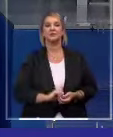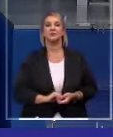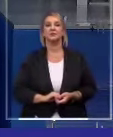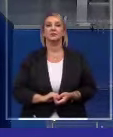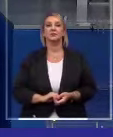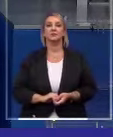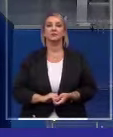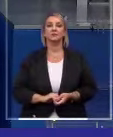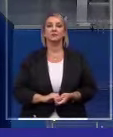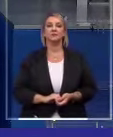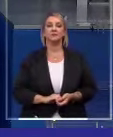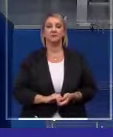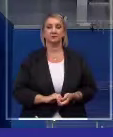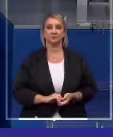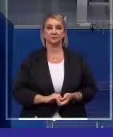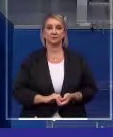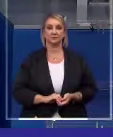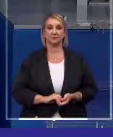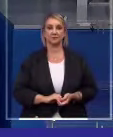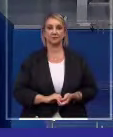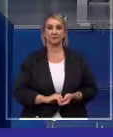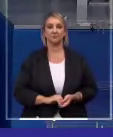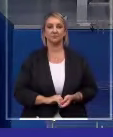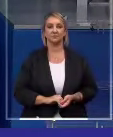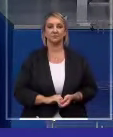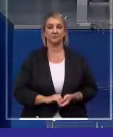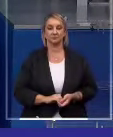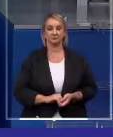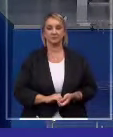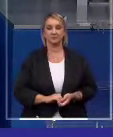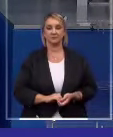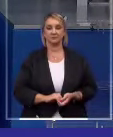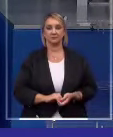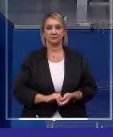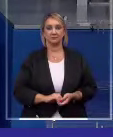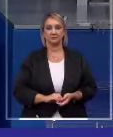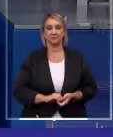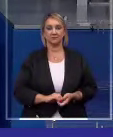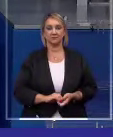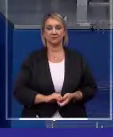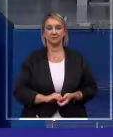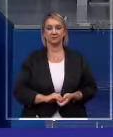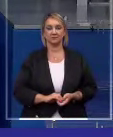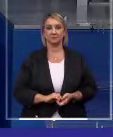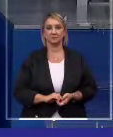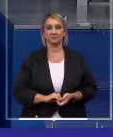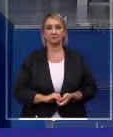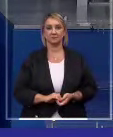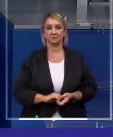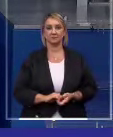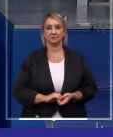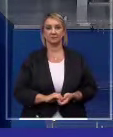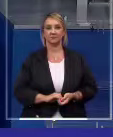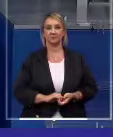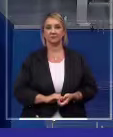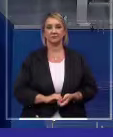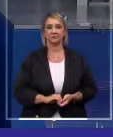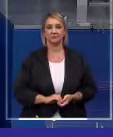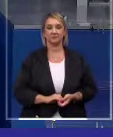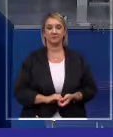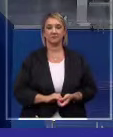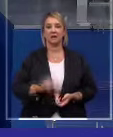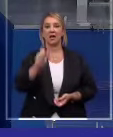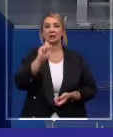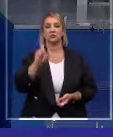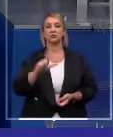32. Terceira dezena de 5 sorteada no concurso 5.166 da quina desta noite. Caindo a penúltima bola,